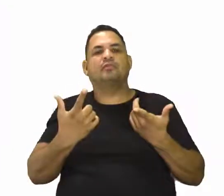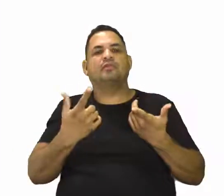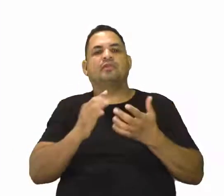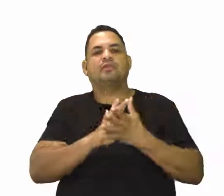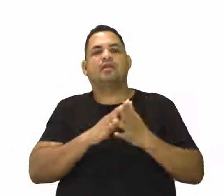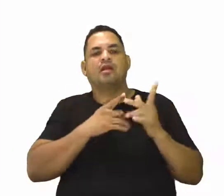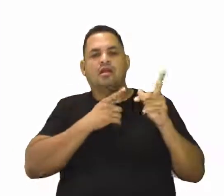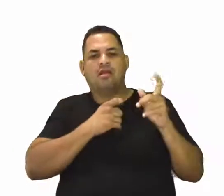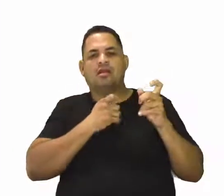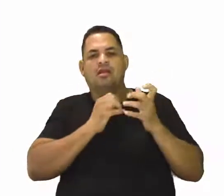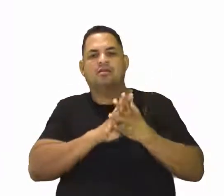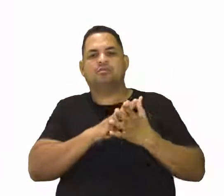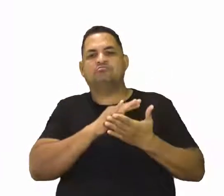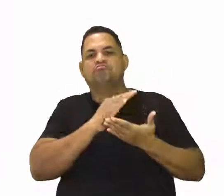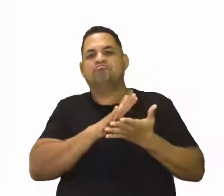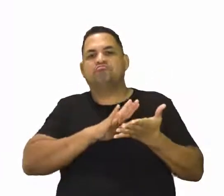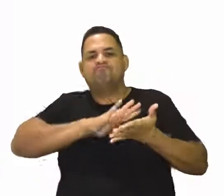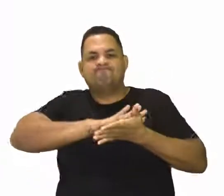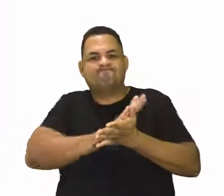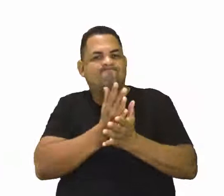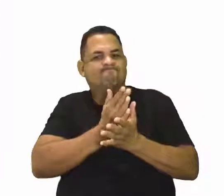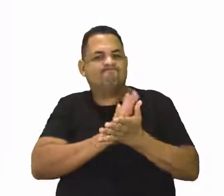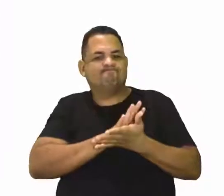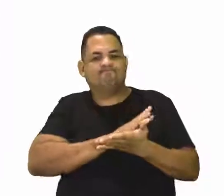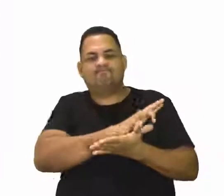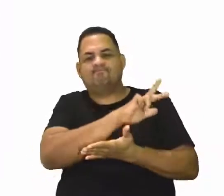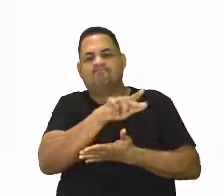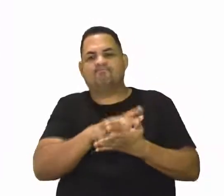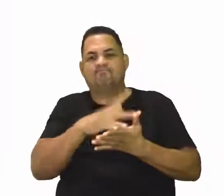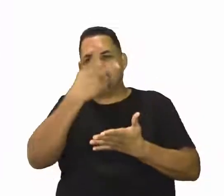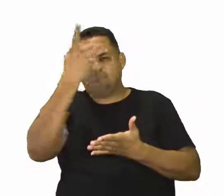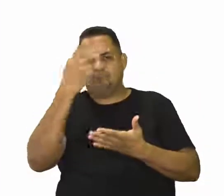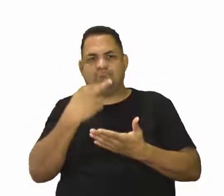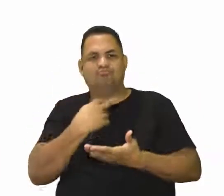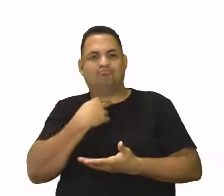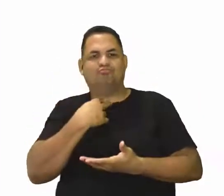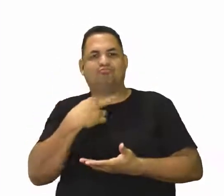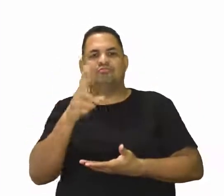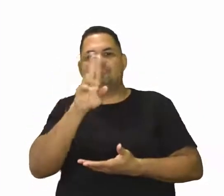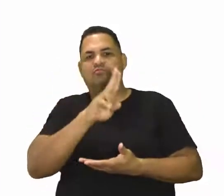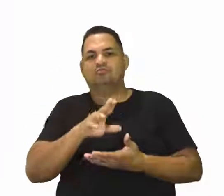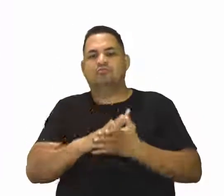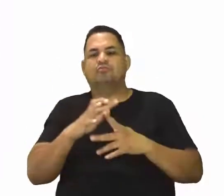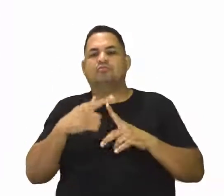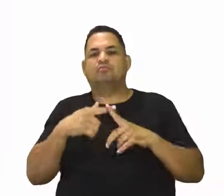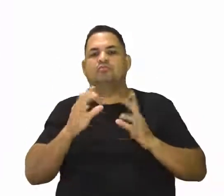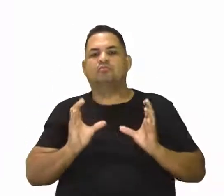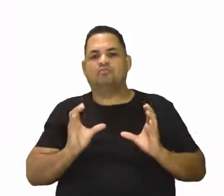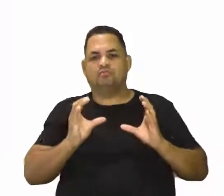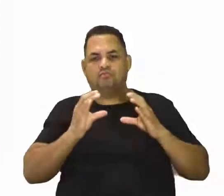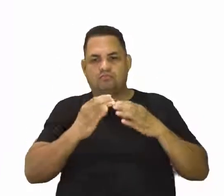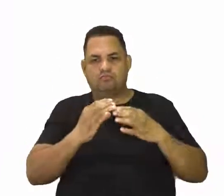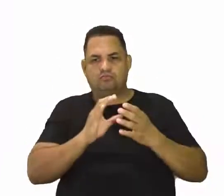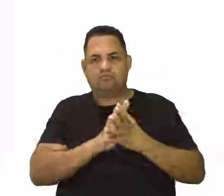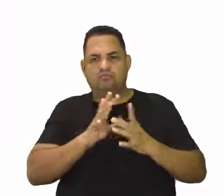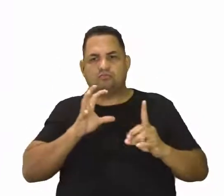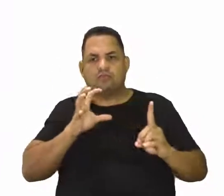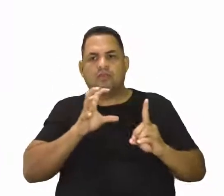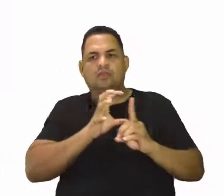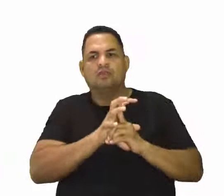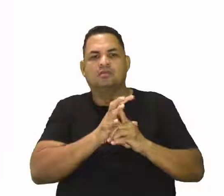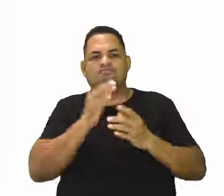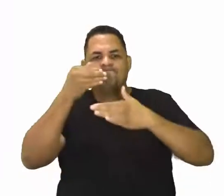que arma de destruição em massa não pode ser utilizadas pois são grupos que atacam